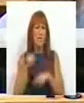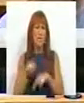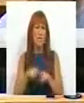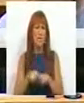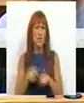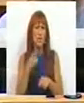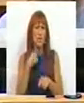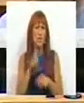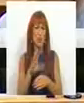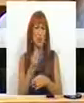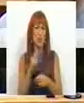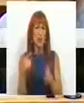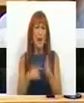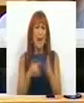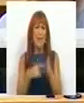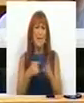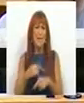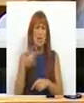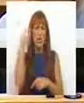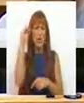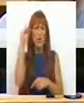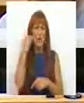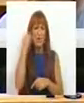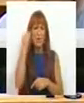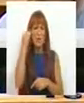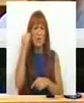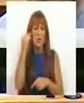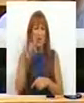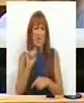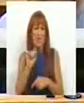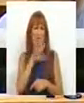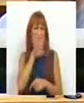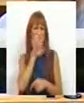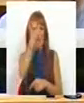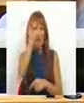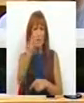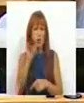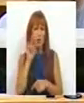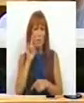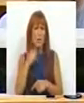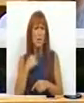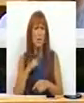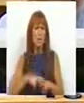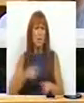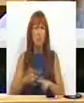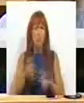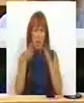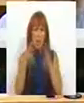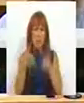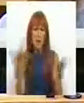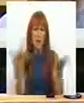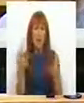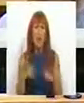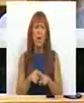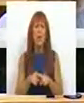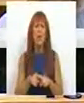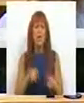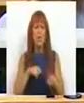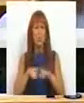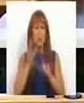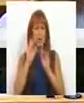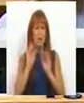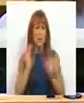deficiência, referindo que os alunos com necessidades educativas especiais e as suas famílias merecem redobrada atenção por parte das